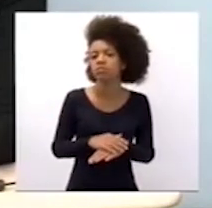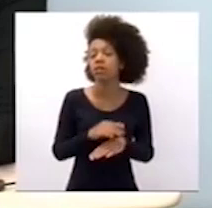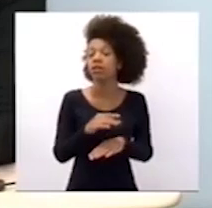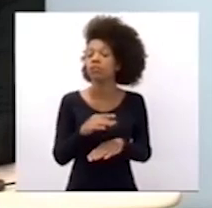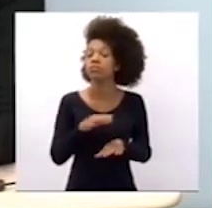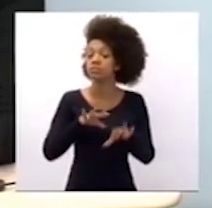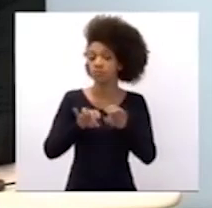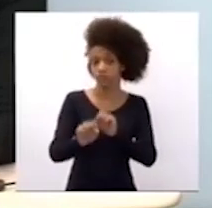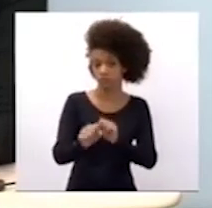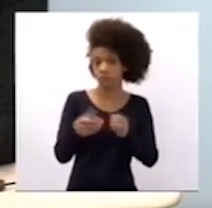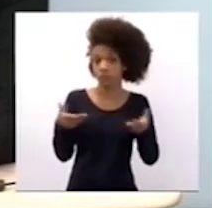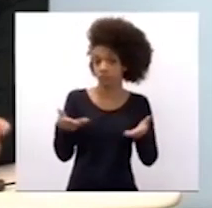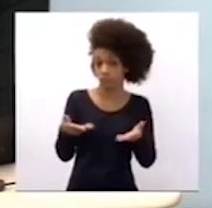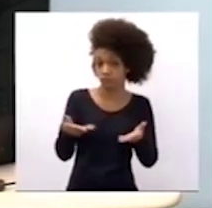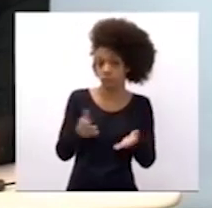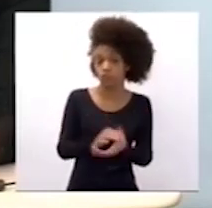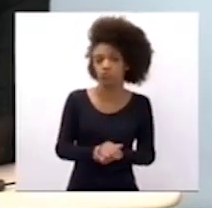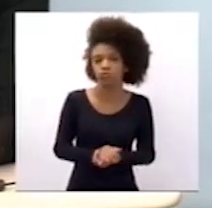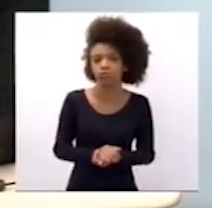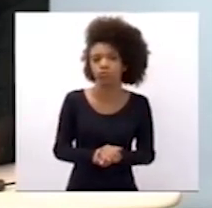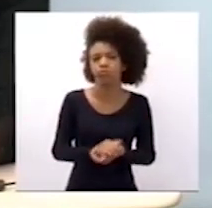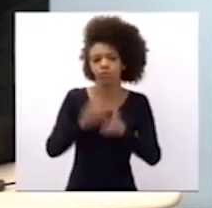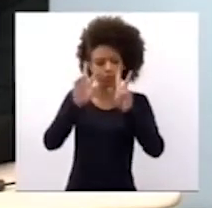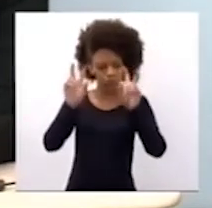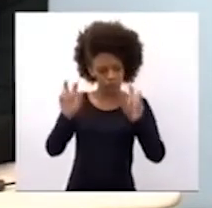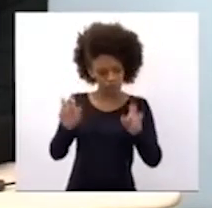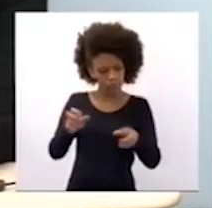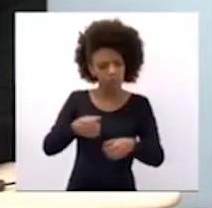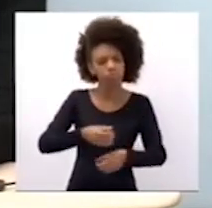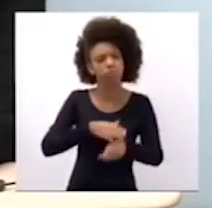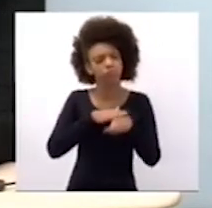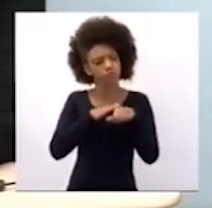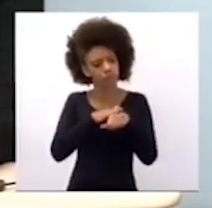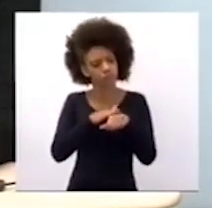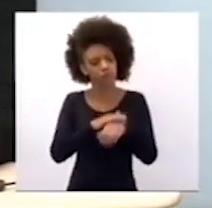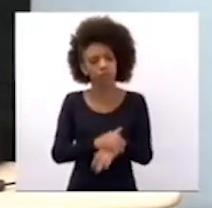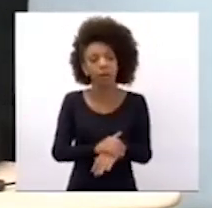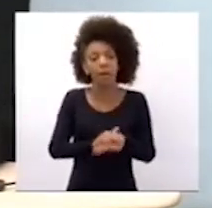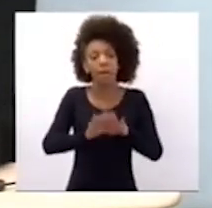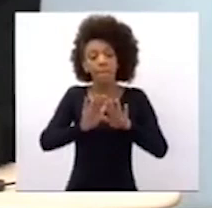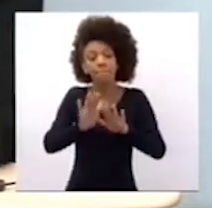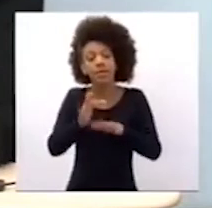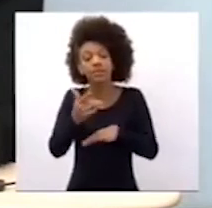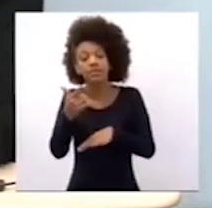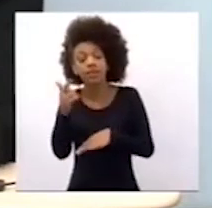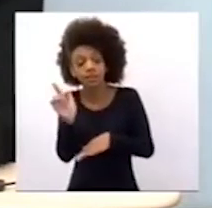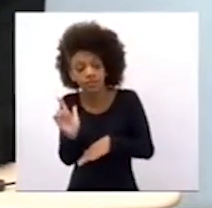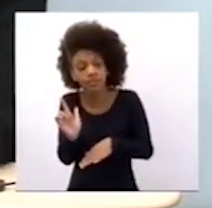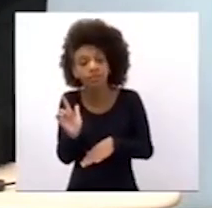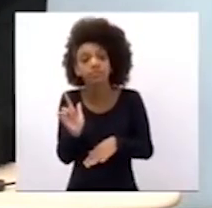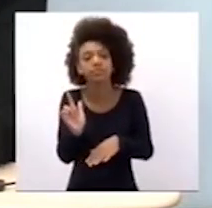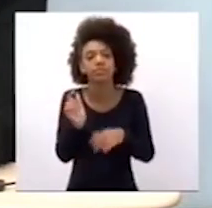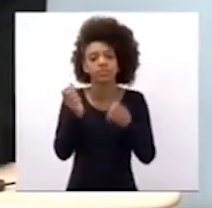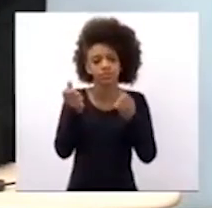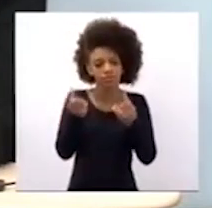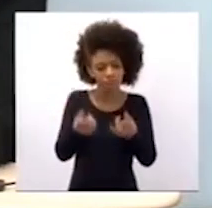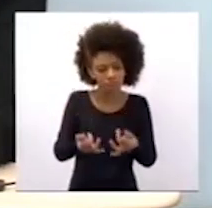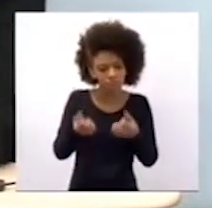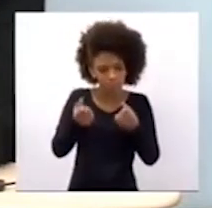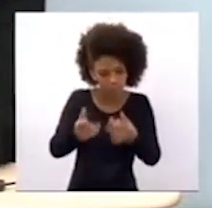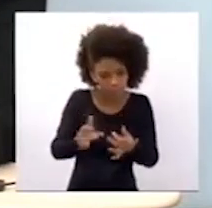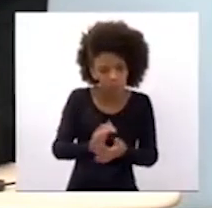nossa fala de hoje, na pauta que nós vamos conversar sobre hoje. Mas antes da gente iniciar o tema da nossa